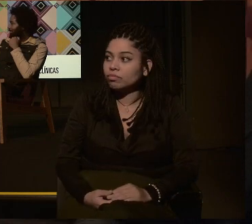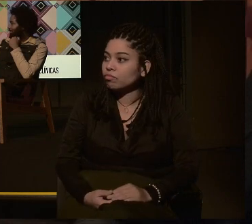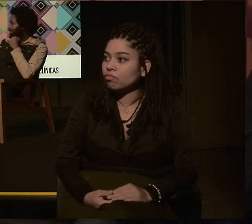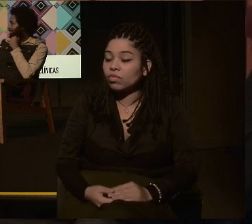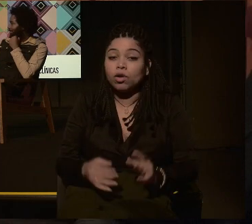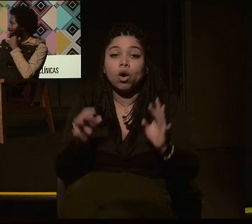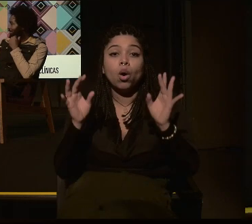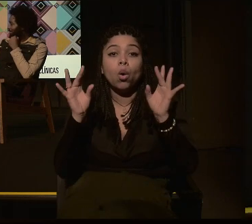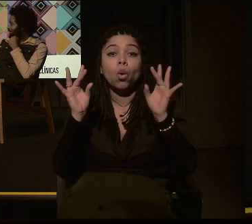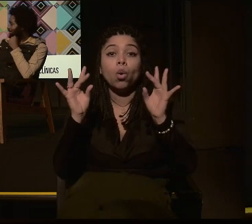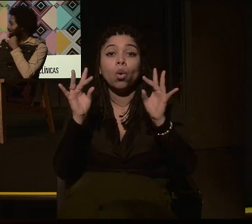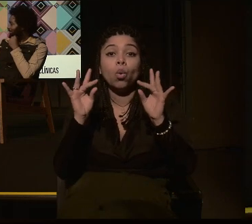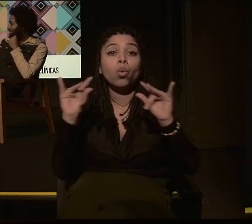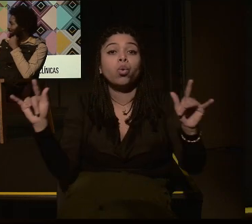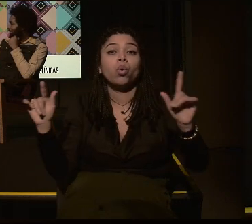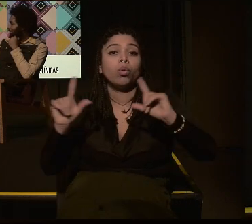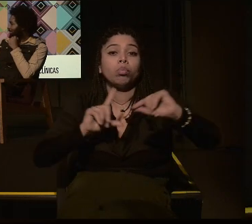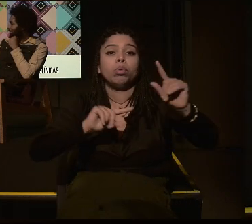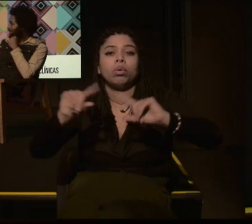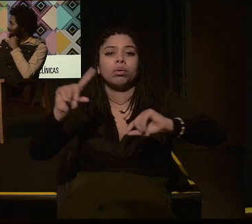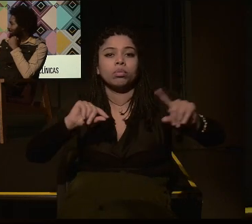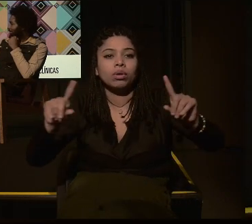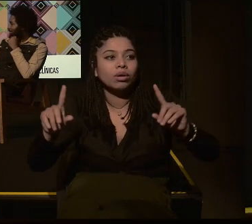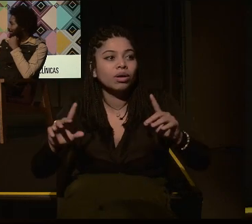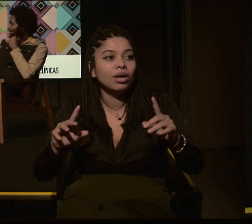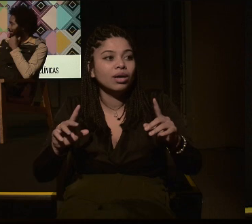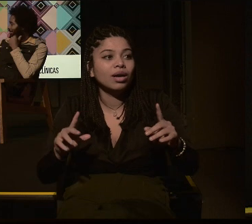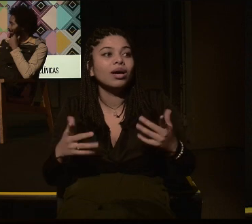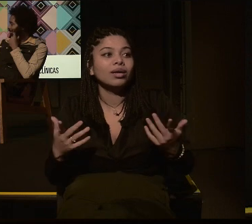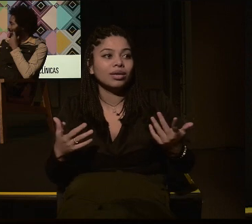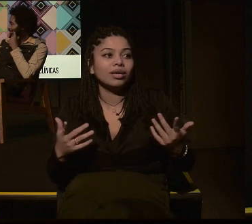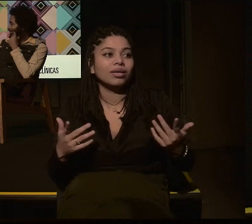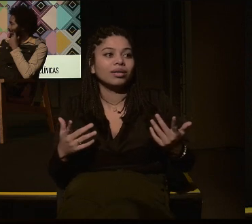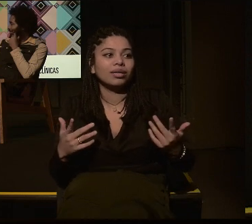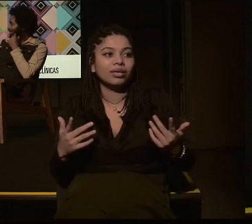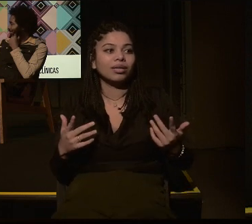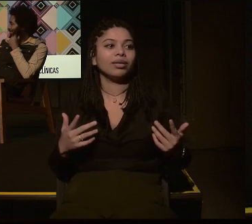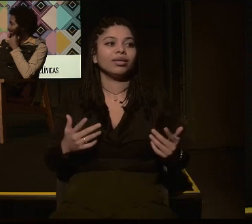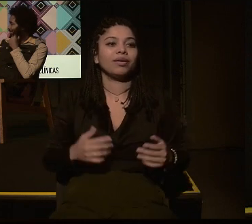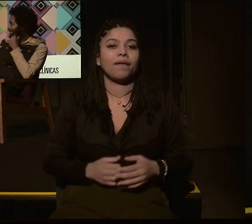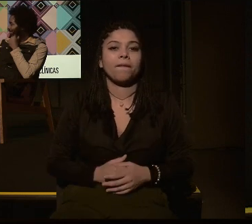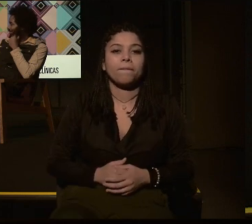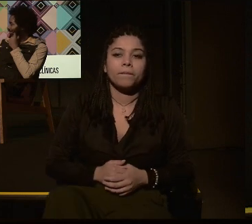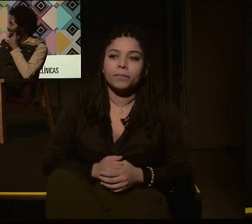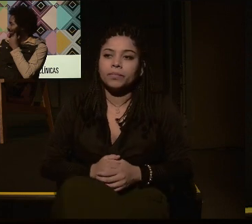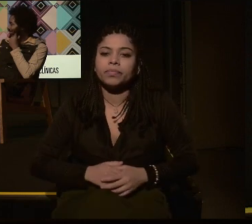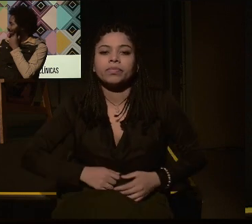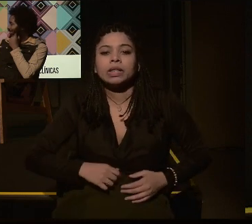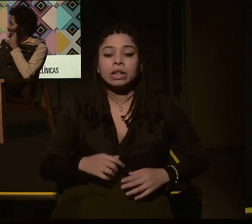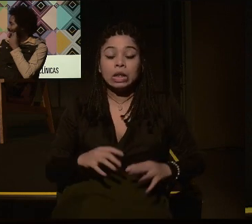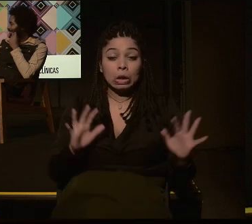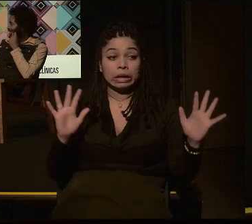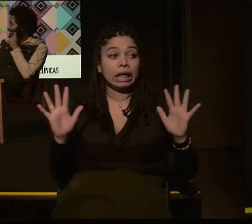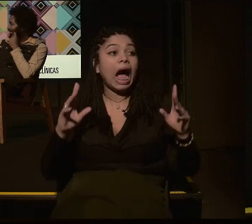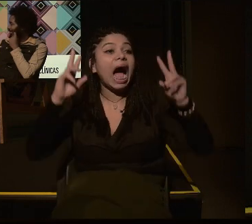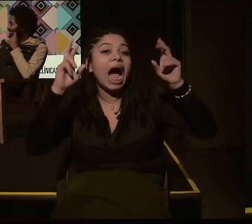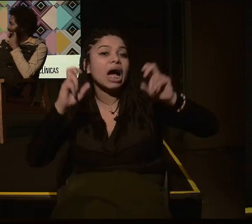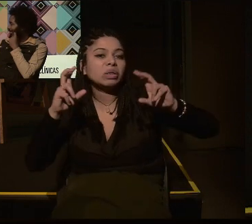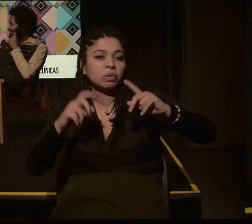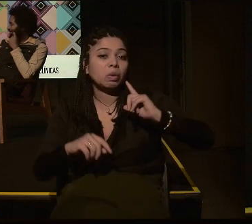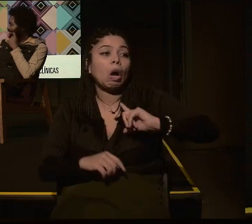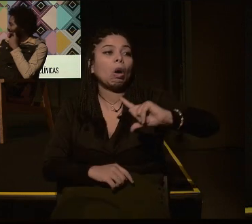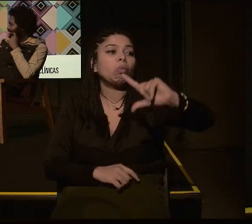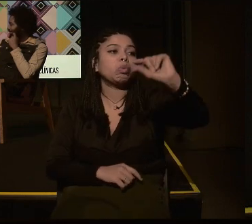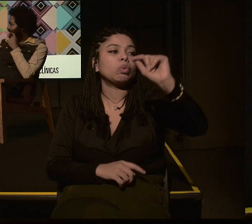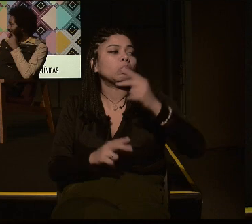Sumiu, acabou assim. Só que não era vapor. Então, ia saindo um, depois dava um tempo,